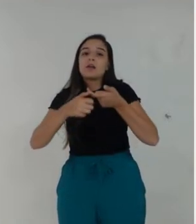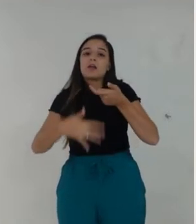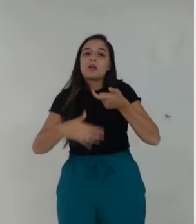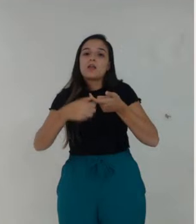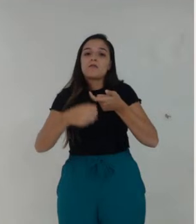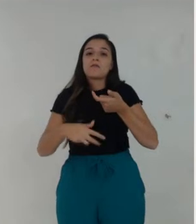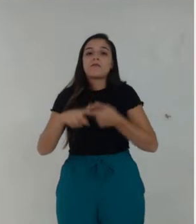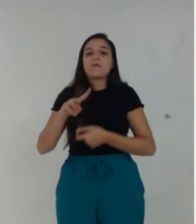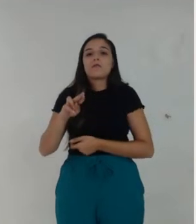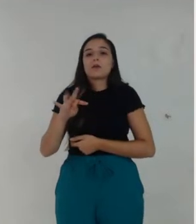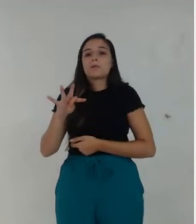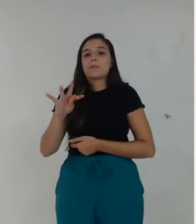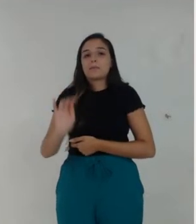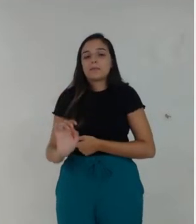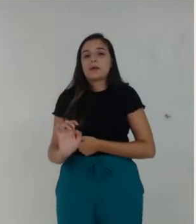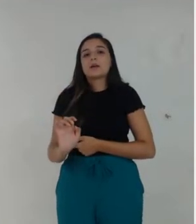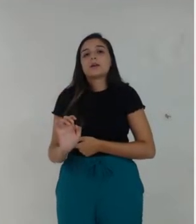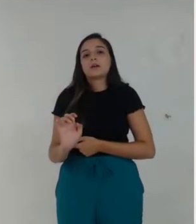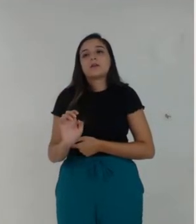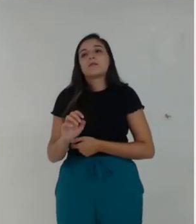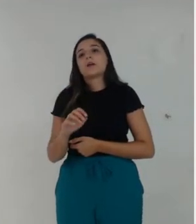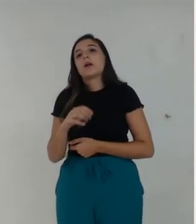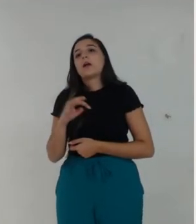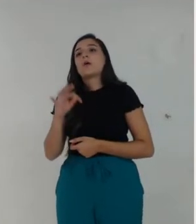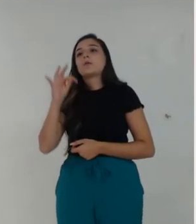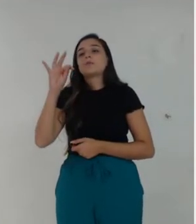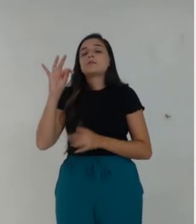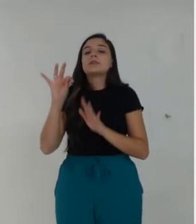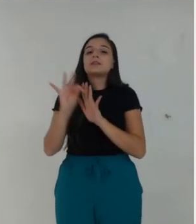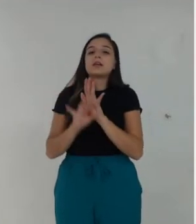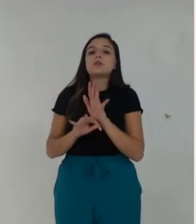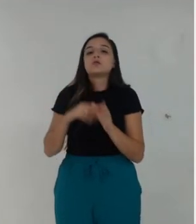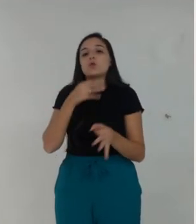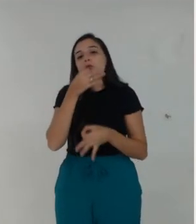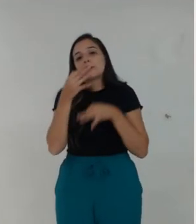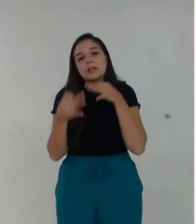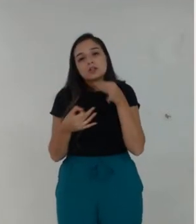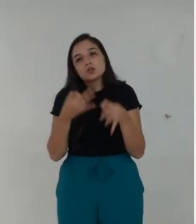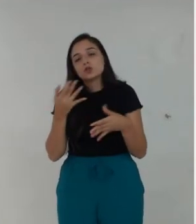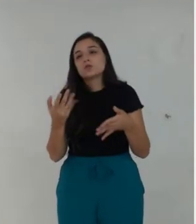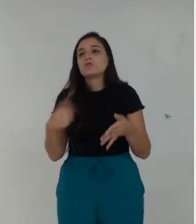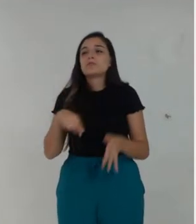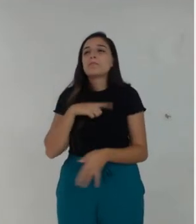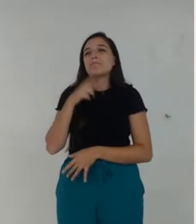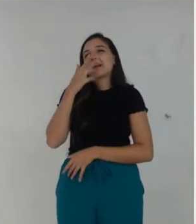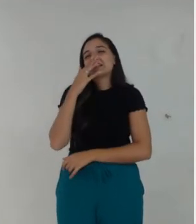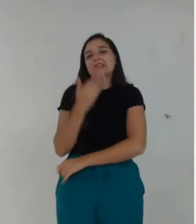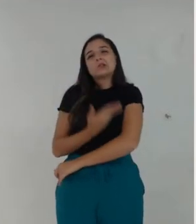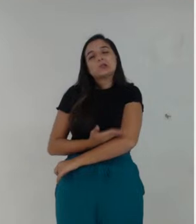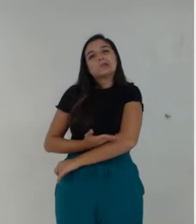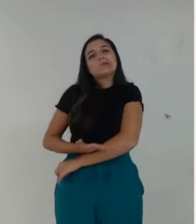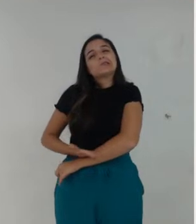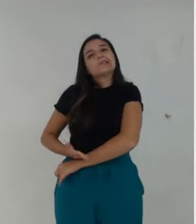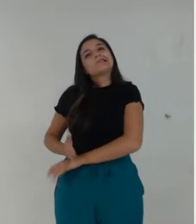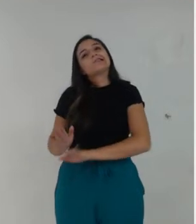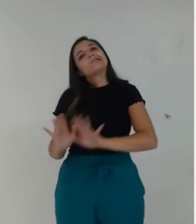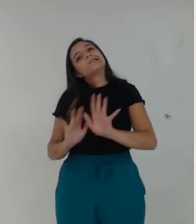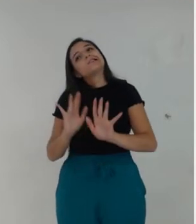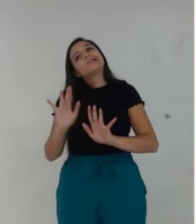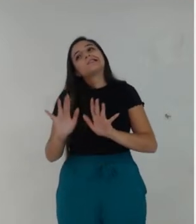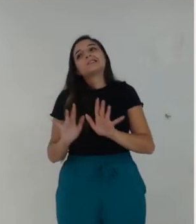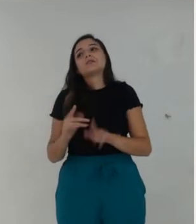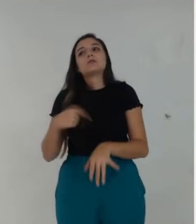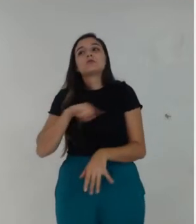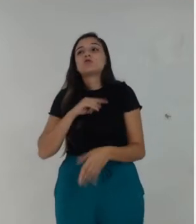né? De tipo argumentativo, que a gente não está acostumado a praticar. A gente não chega na